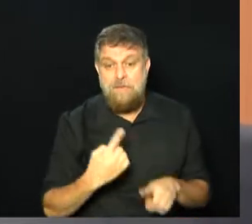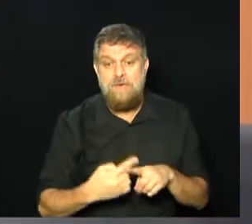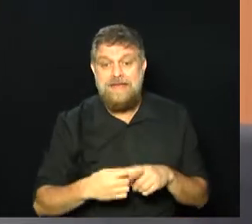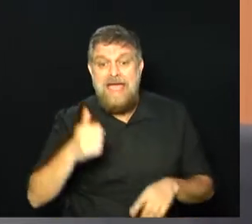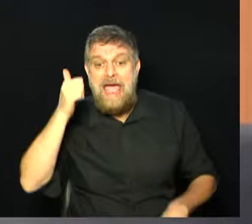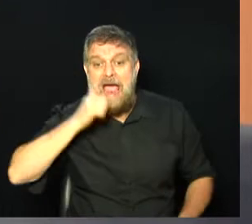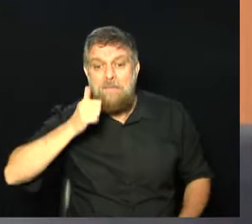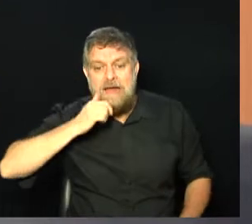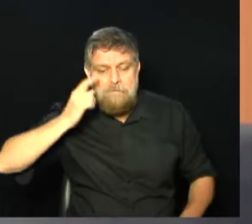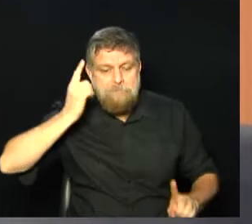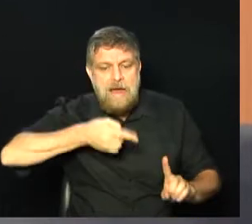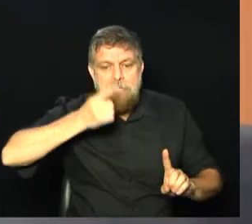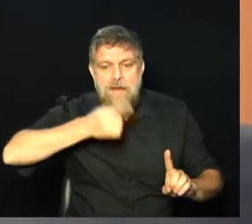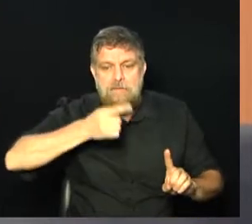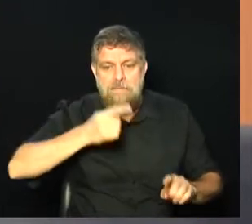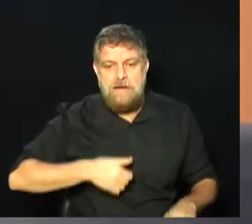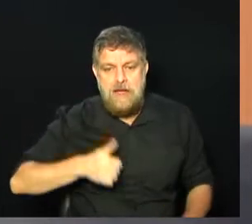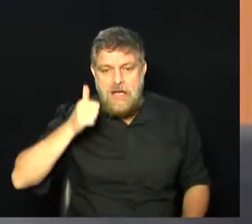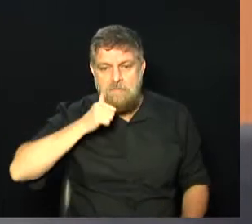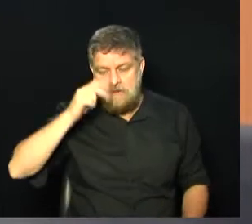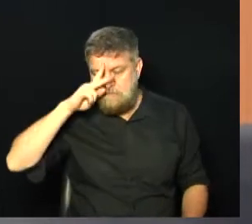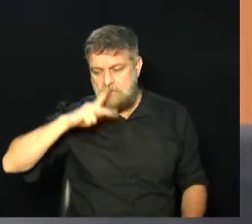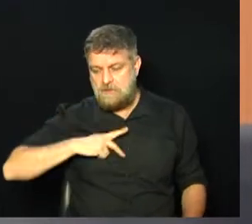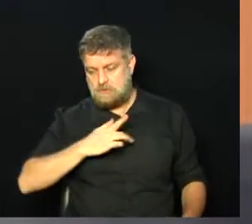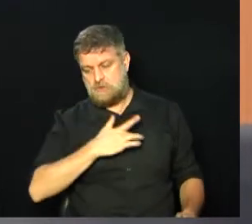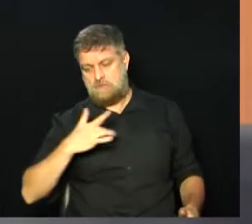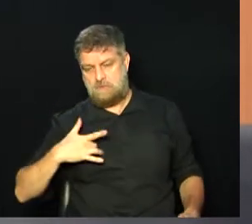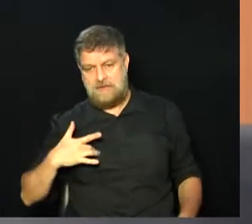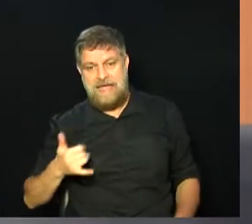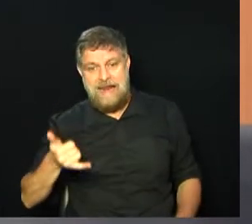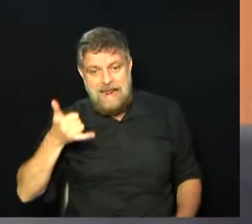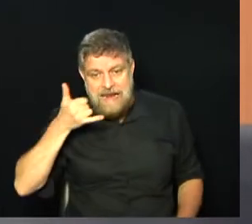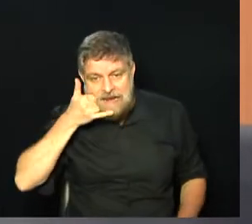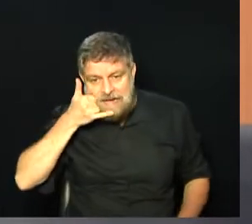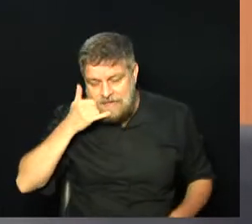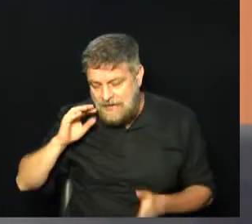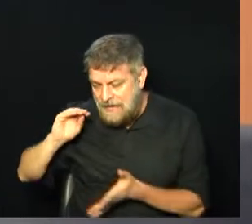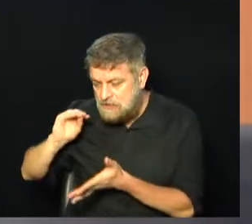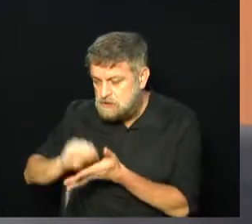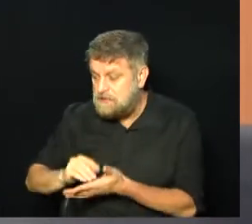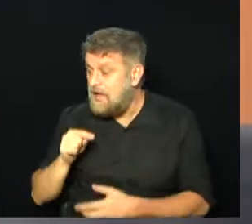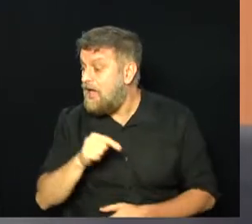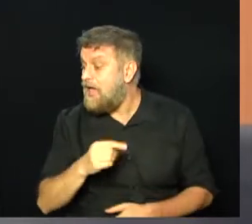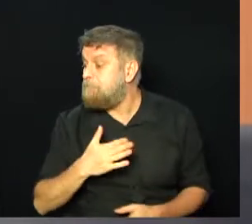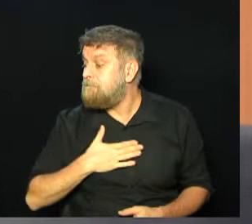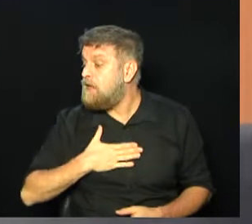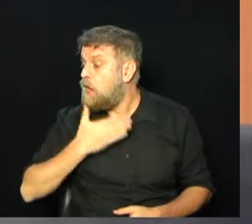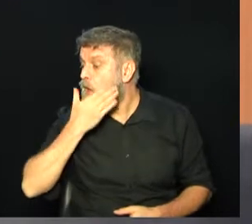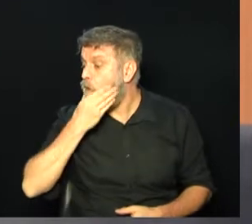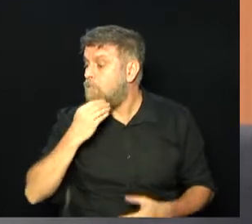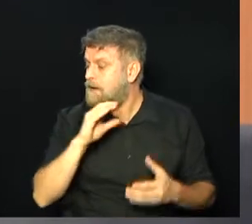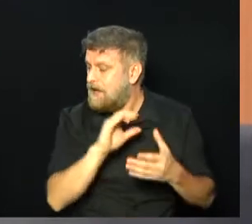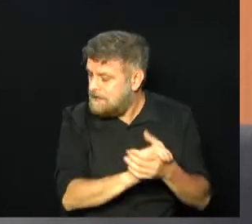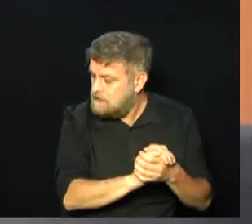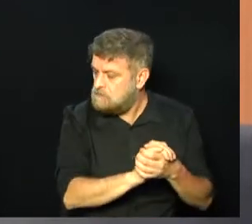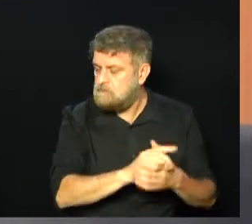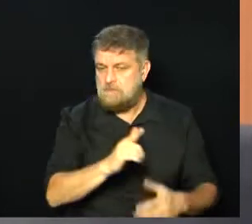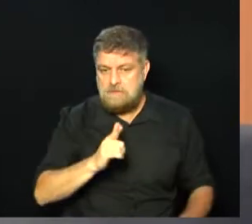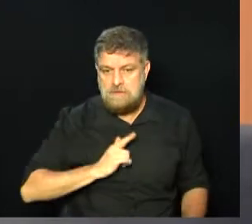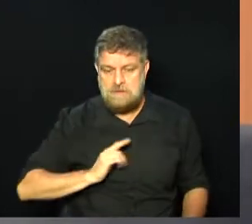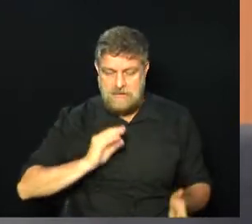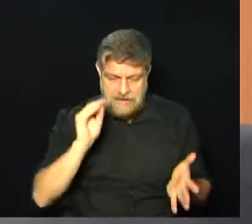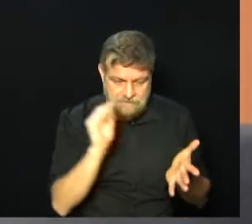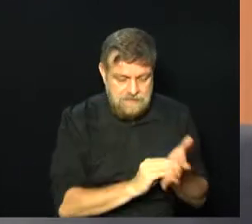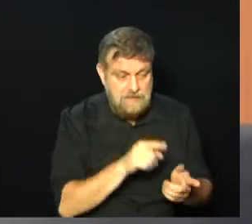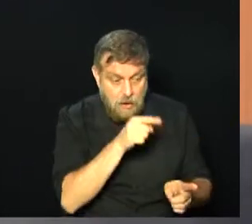a mulher, além de cuidar da própria saúde, ela liga, agenda para o marido, põe na agenda do marido, ainda avisa o